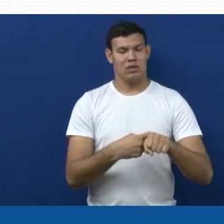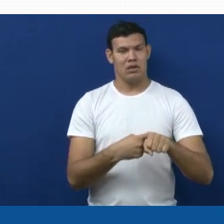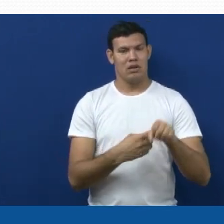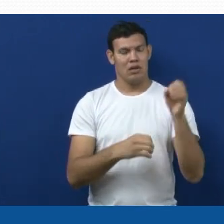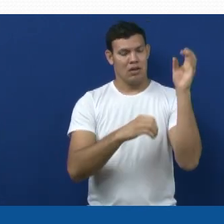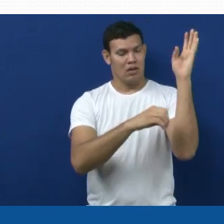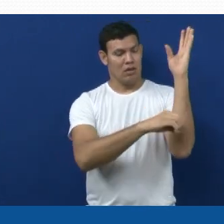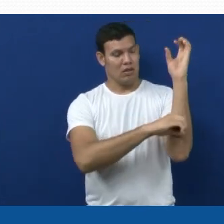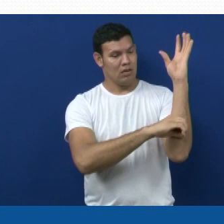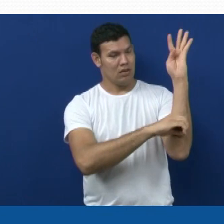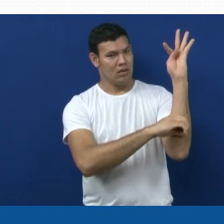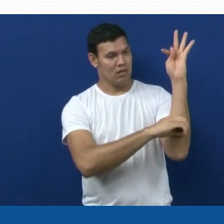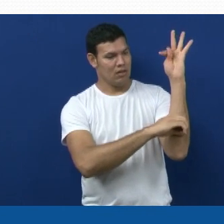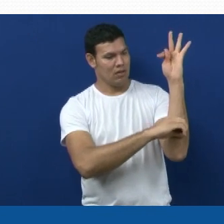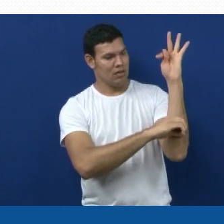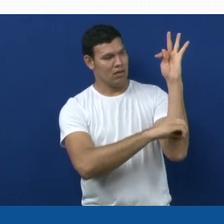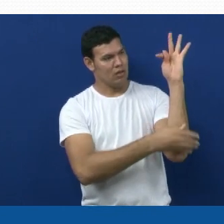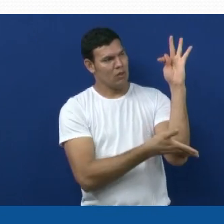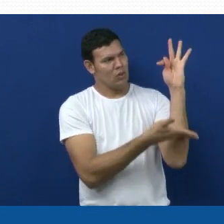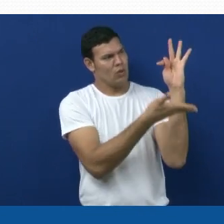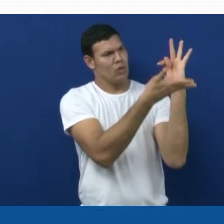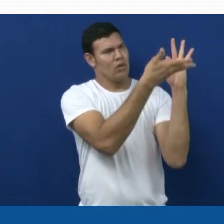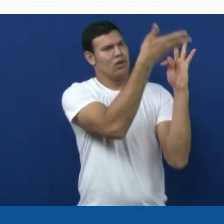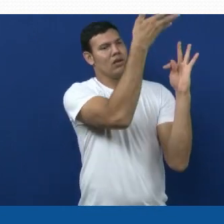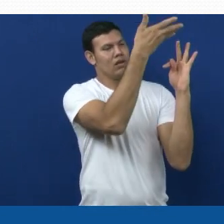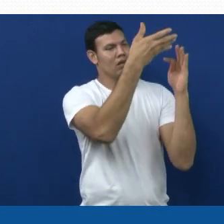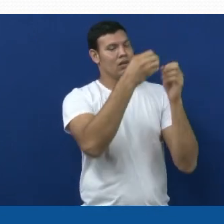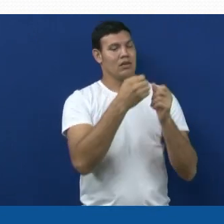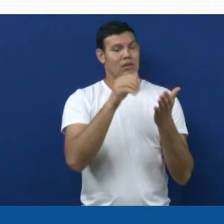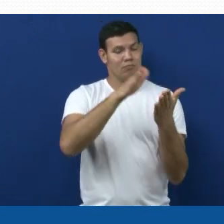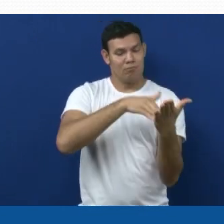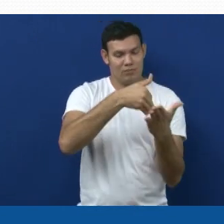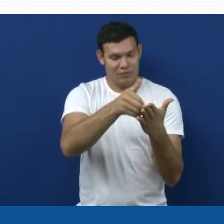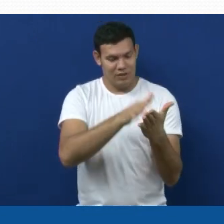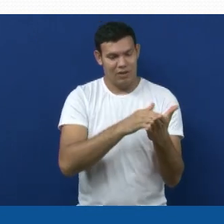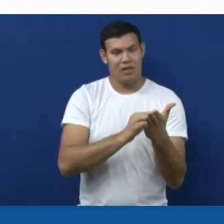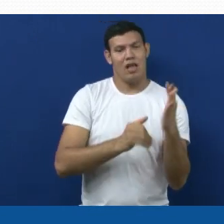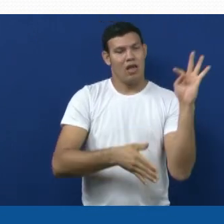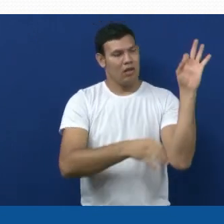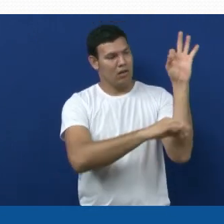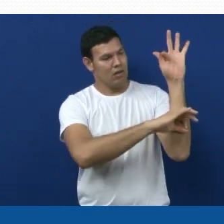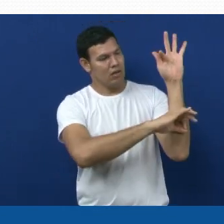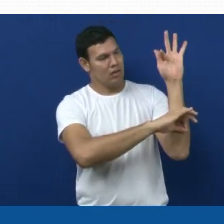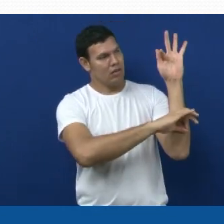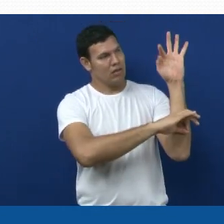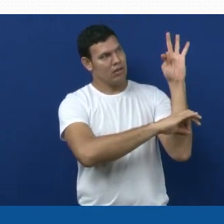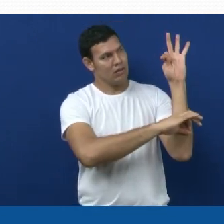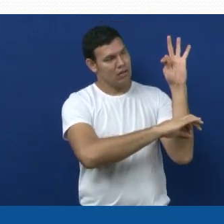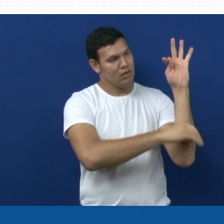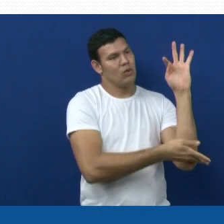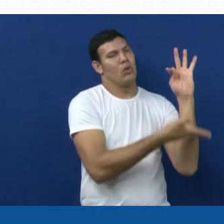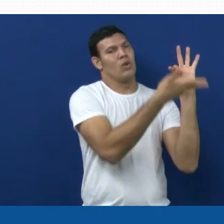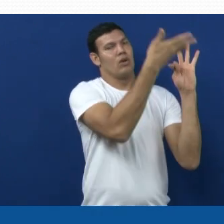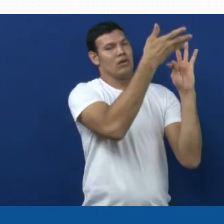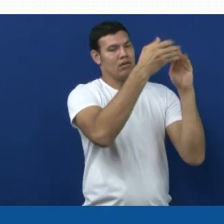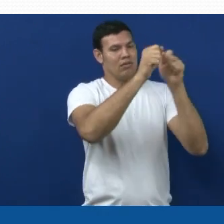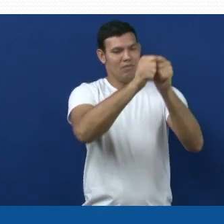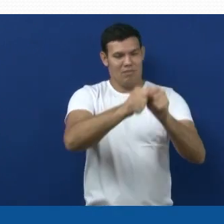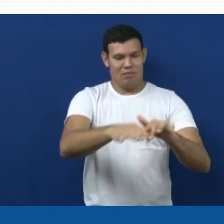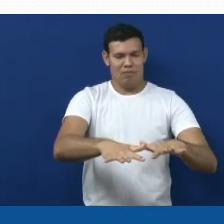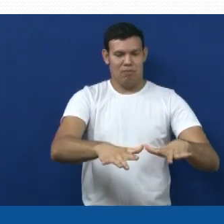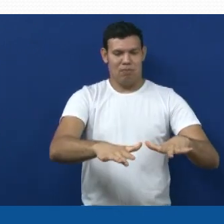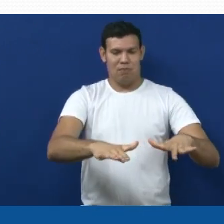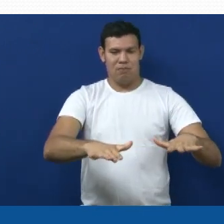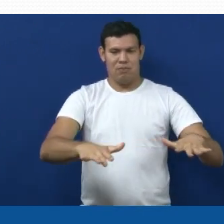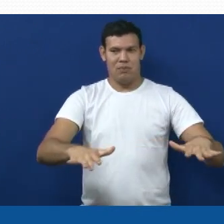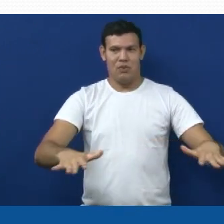temperatura. Você tirou a manteiga da geladeira e quer que ela derreta. O que você vai fazer? Aumentar a temperatura. Tem um nome para esse processo? Tem. E o